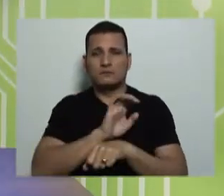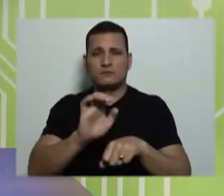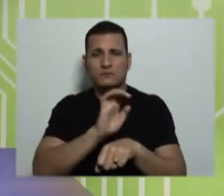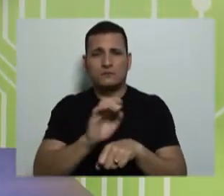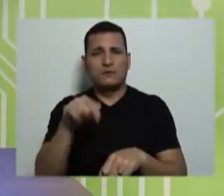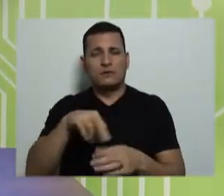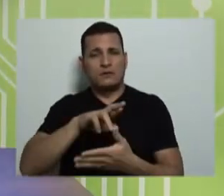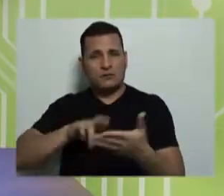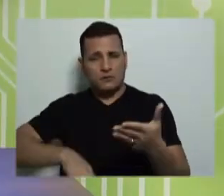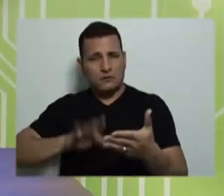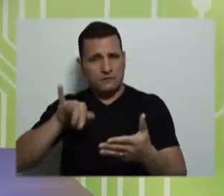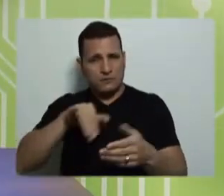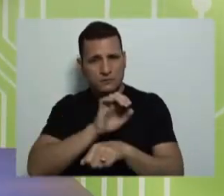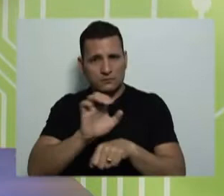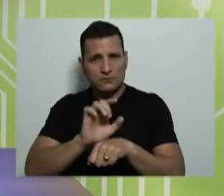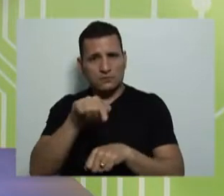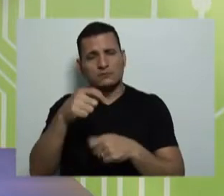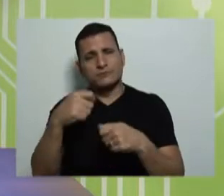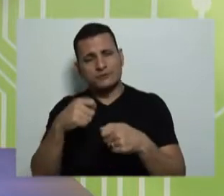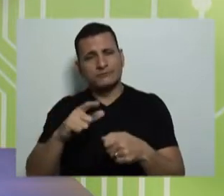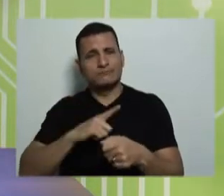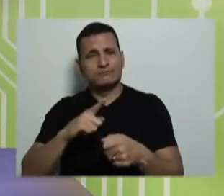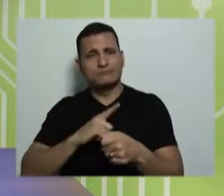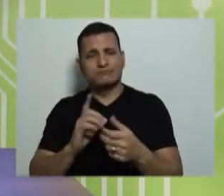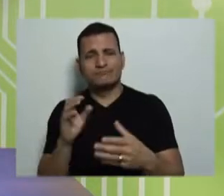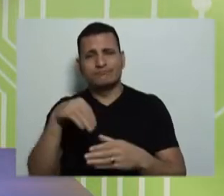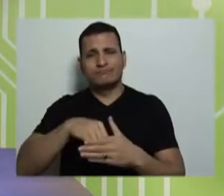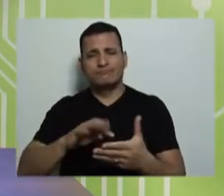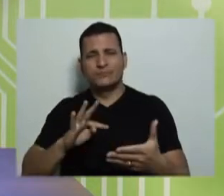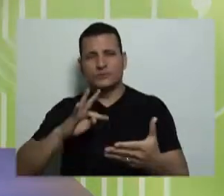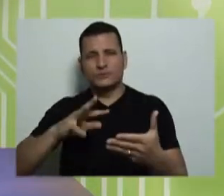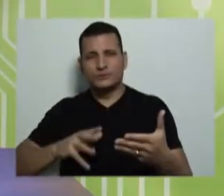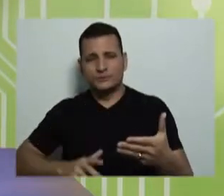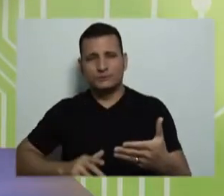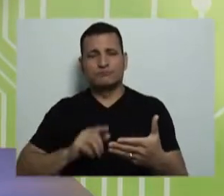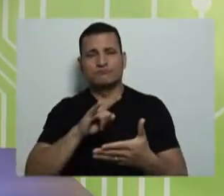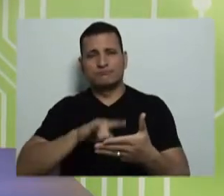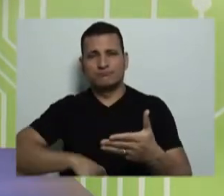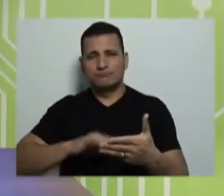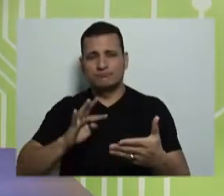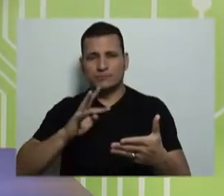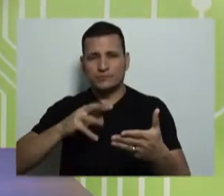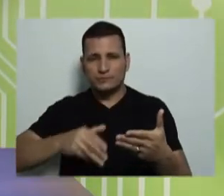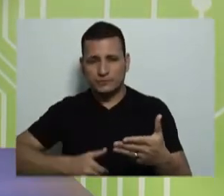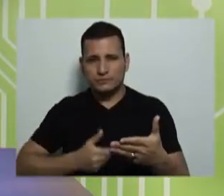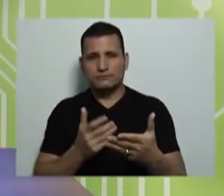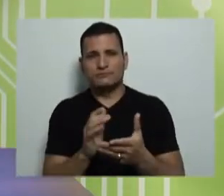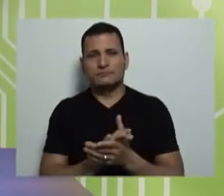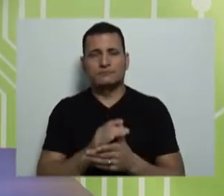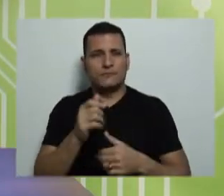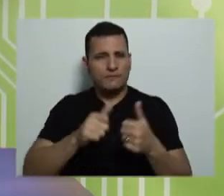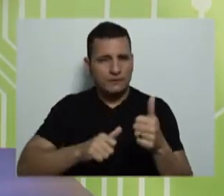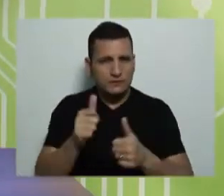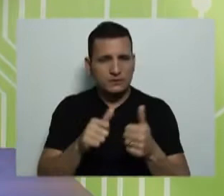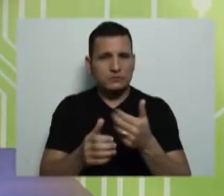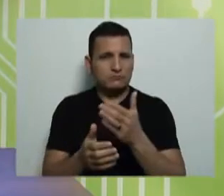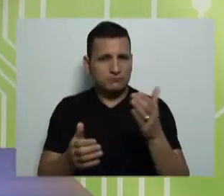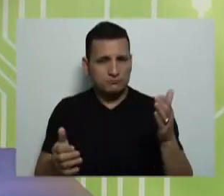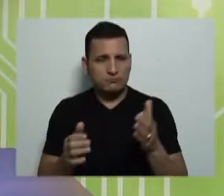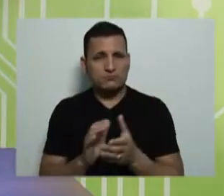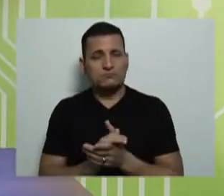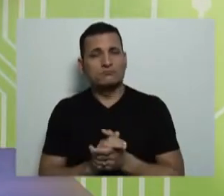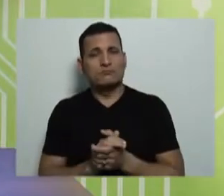ele vai ter que ter todos esses instrumentais, todos esses documentos e a avaliação dos senhores, e eles